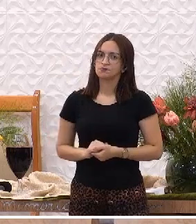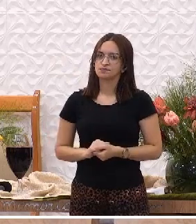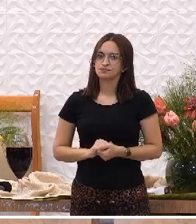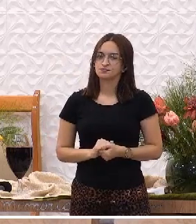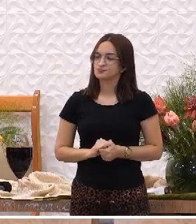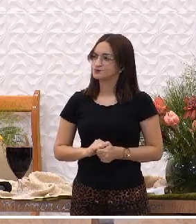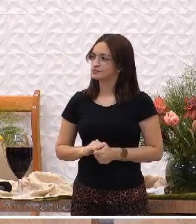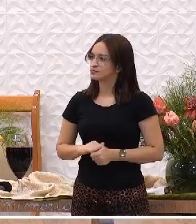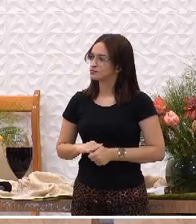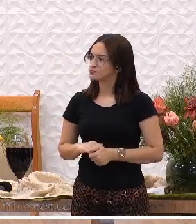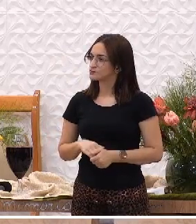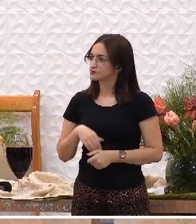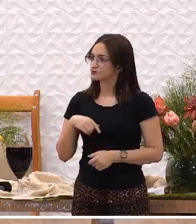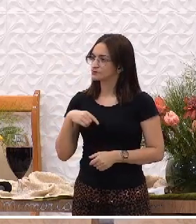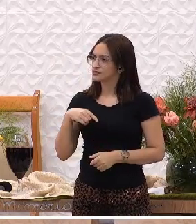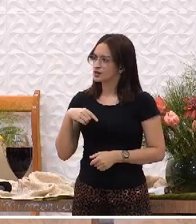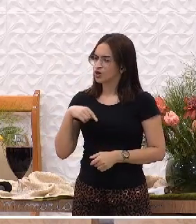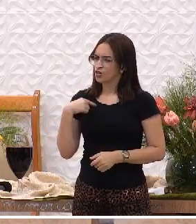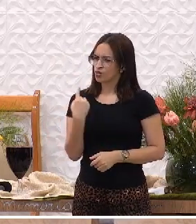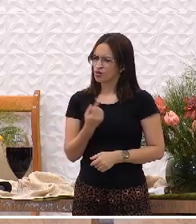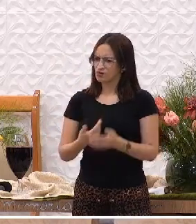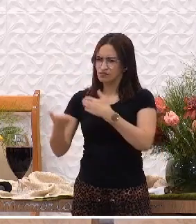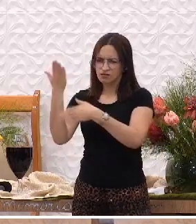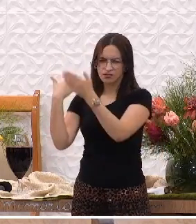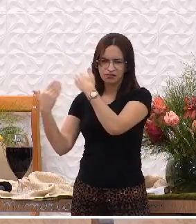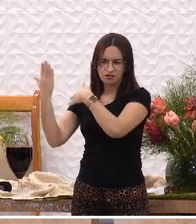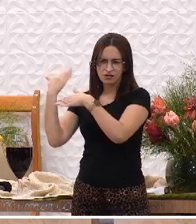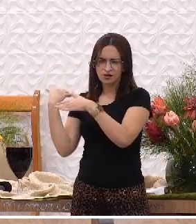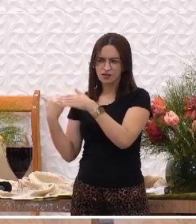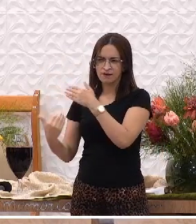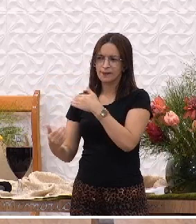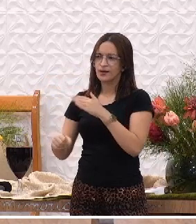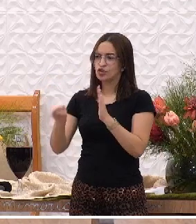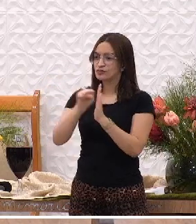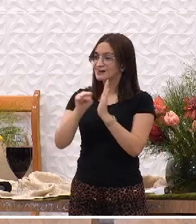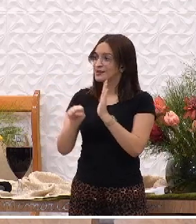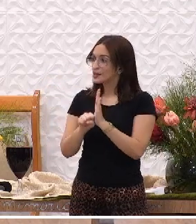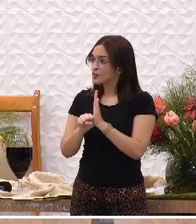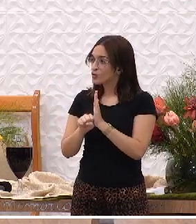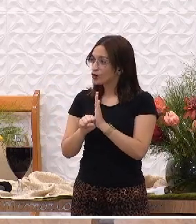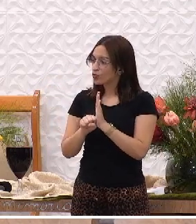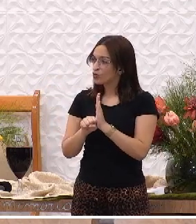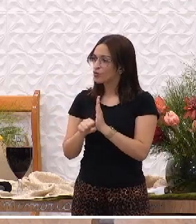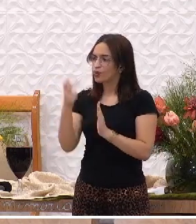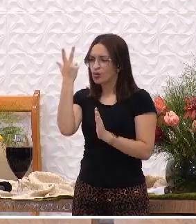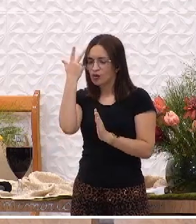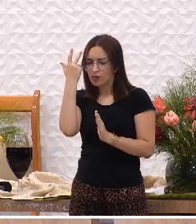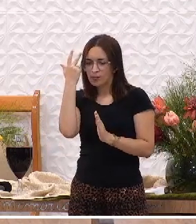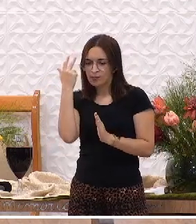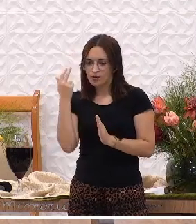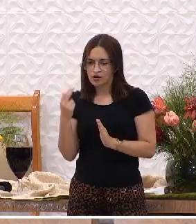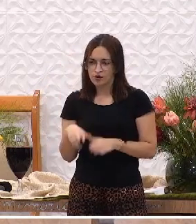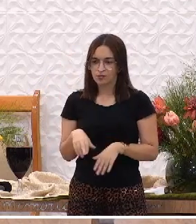E a gente vê que nos primeiros séculos, e até em Atos mesmo a gente vê isso, era comum a igreja, os líderes da igreja se reunirem para tomarem decisões. E